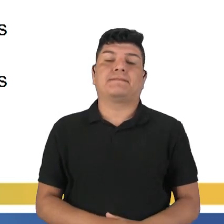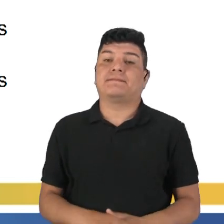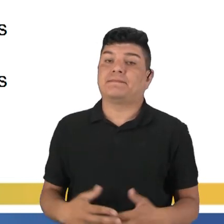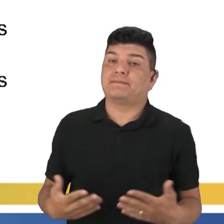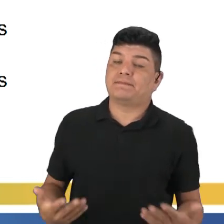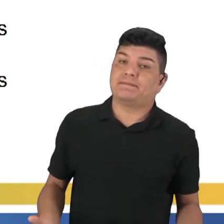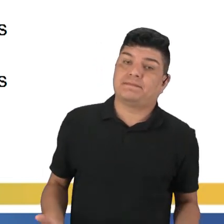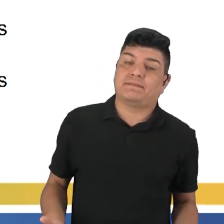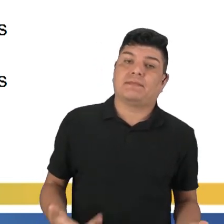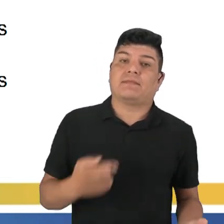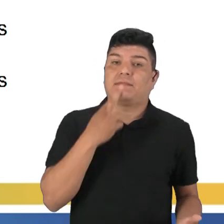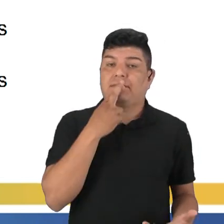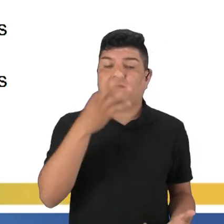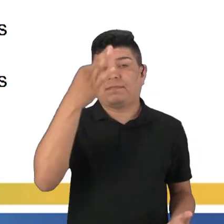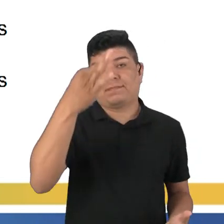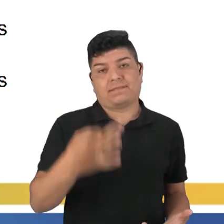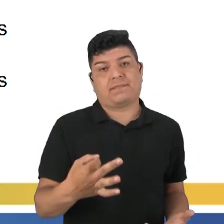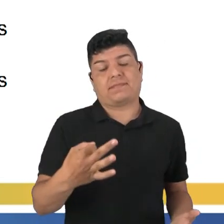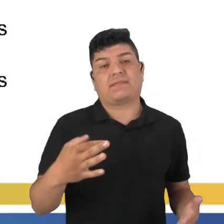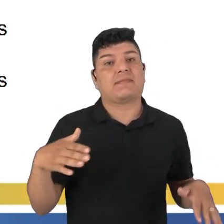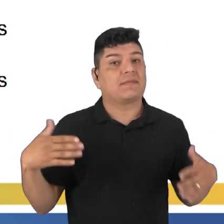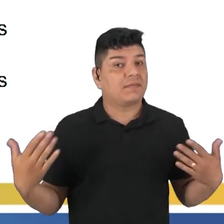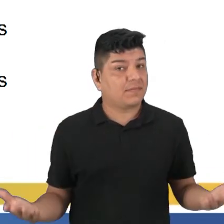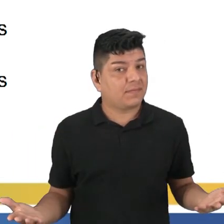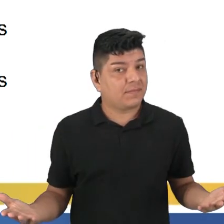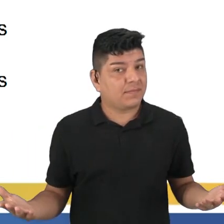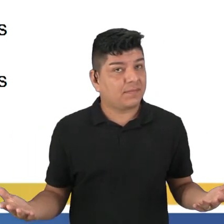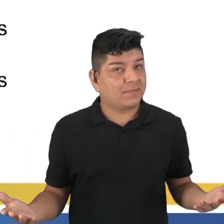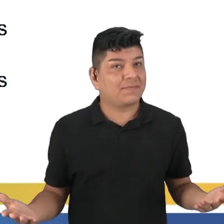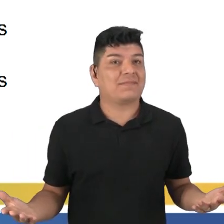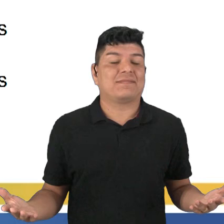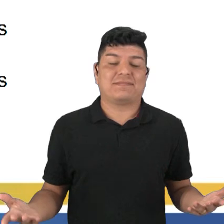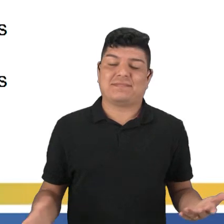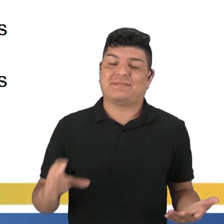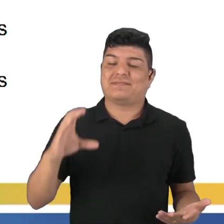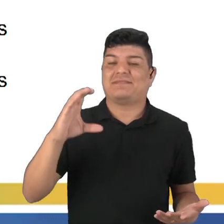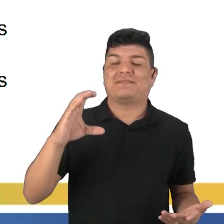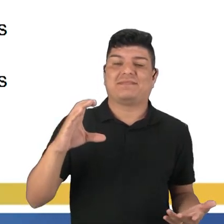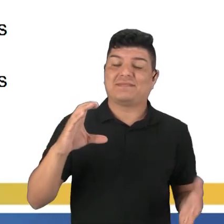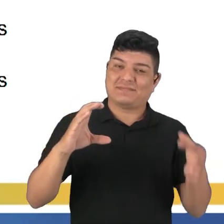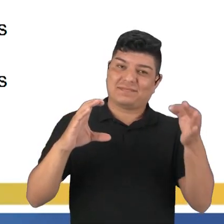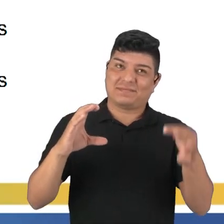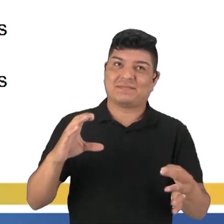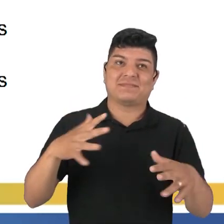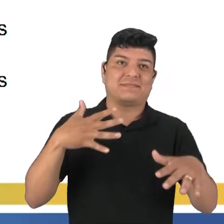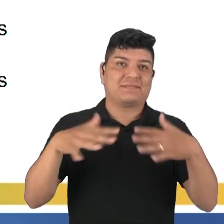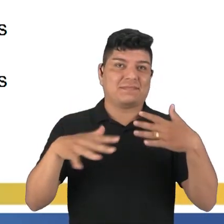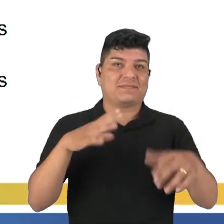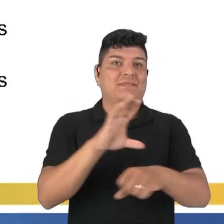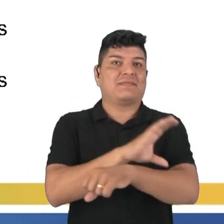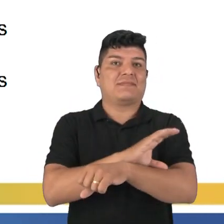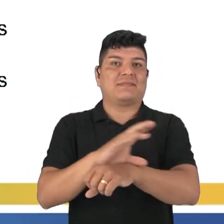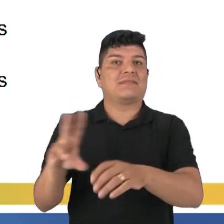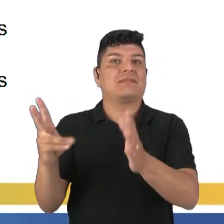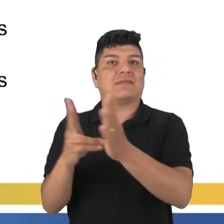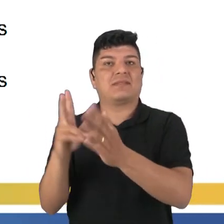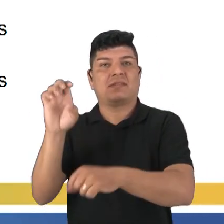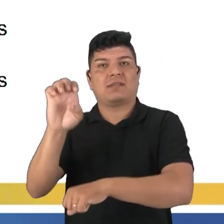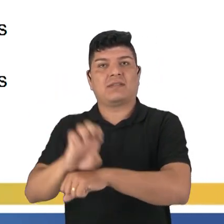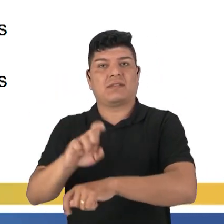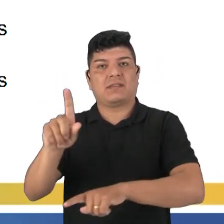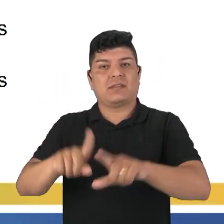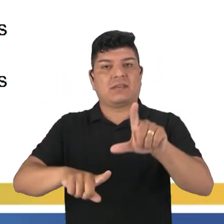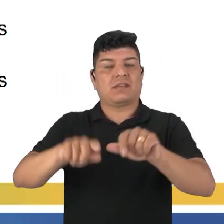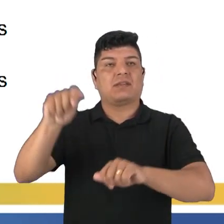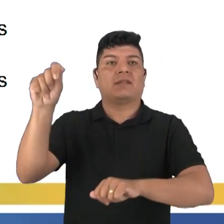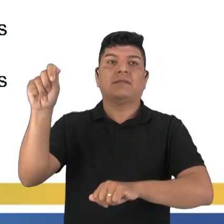aí, pessoal, qual será a nossa alternativa correta? Claro que temos, né, a C, as manifestações culturais indígenas do estado,